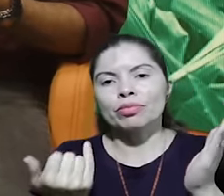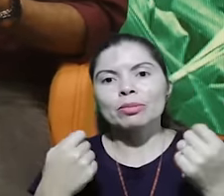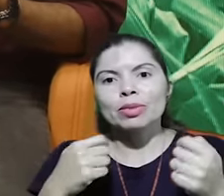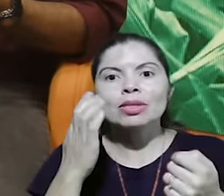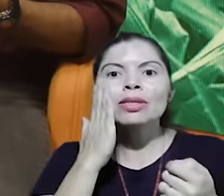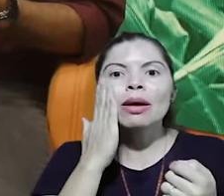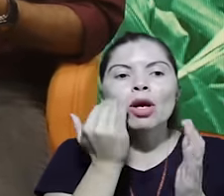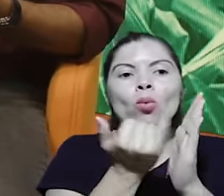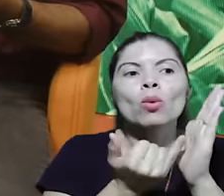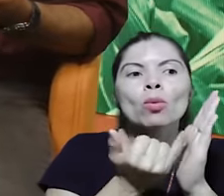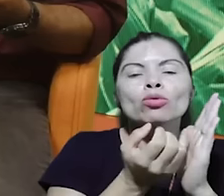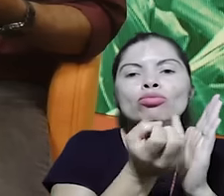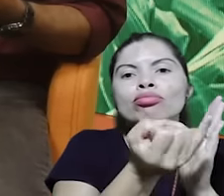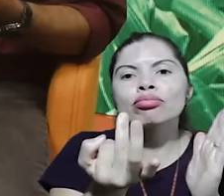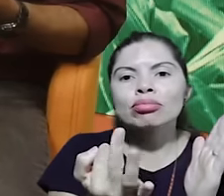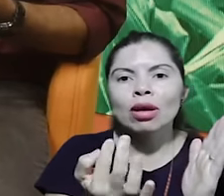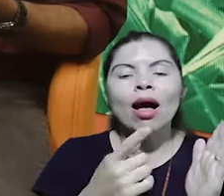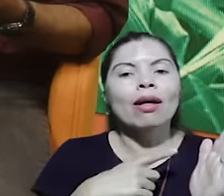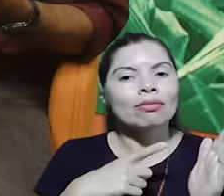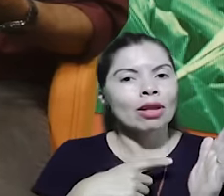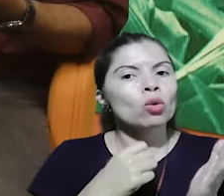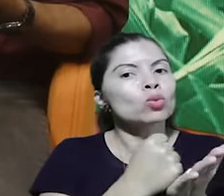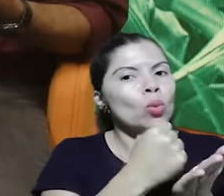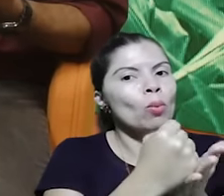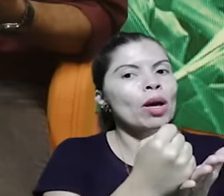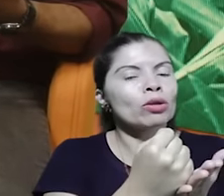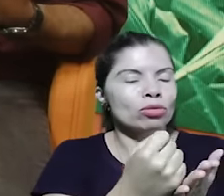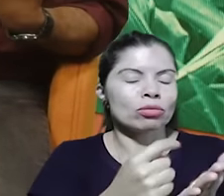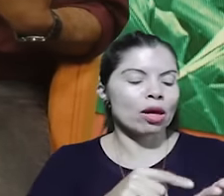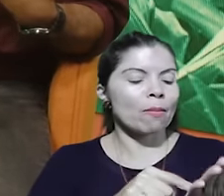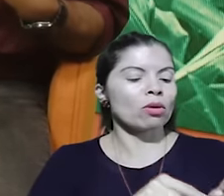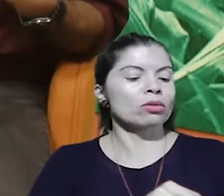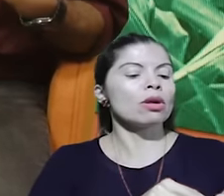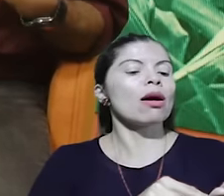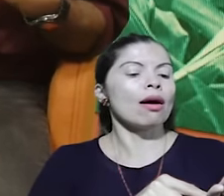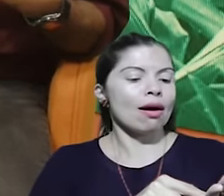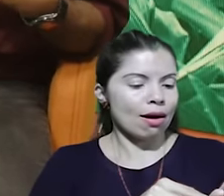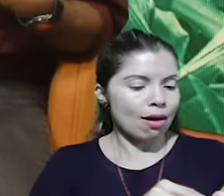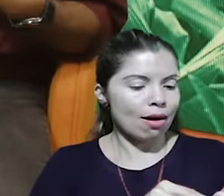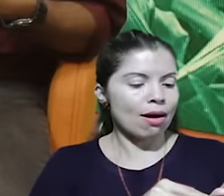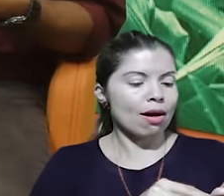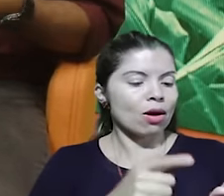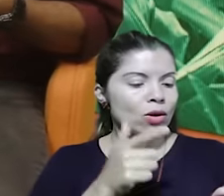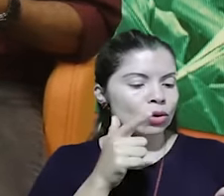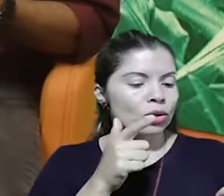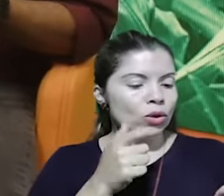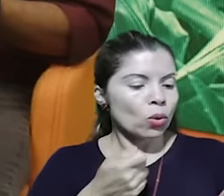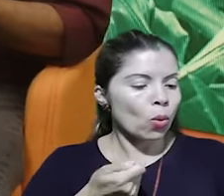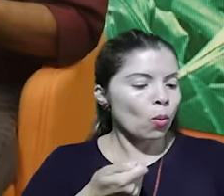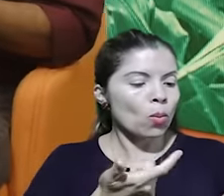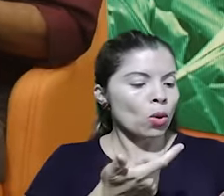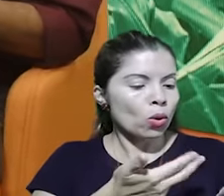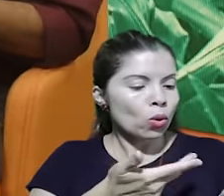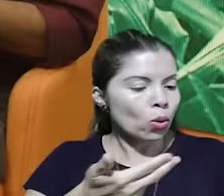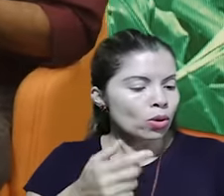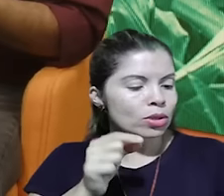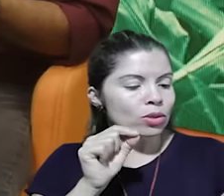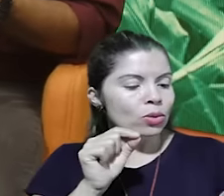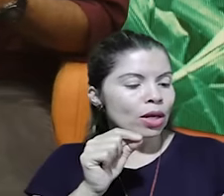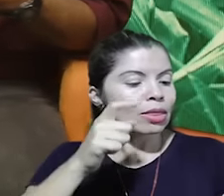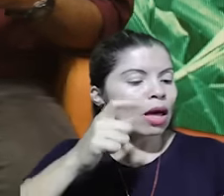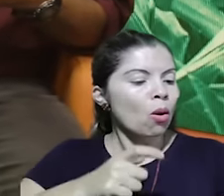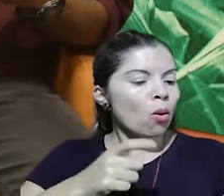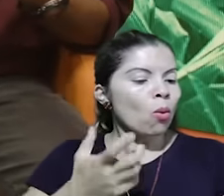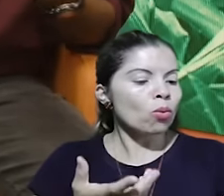aí esse documento é o que vai dar respaldo no que de fato entrou dentro da do do supermercado